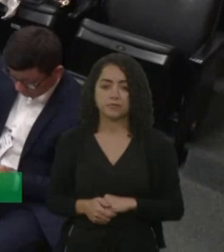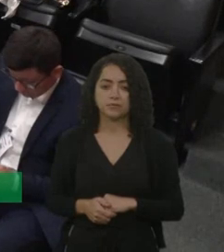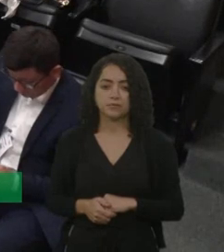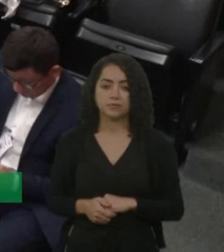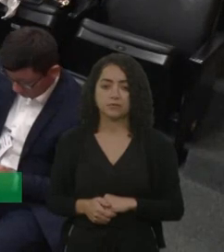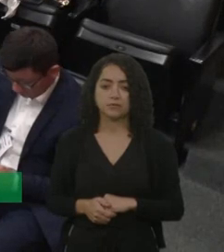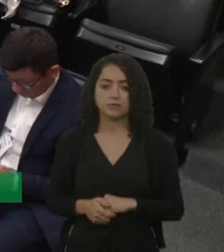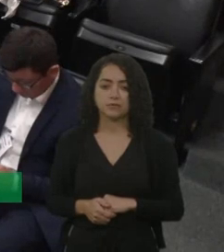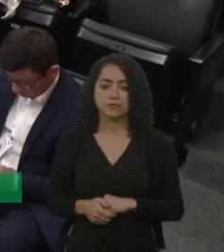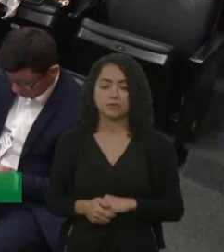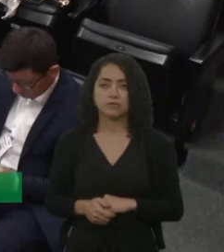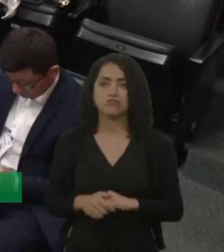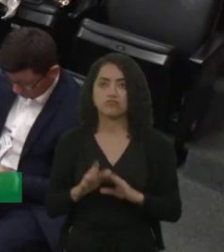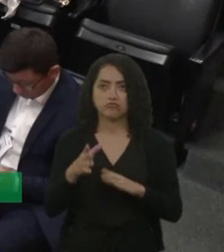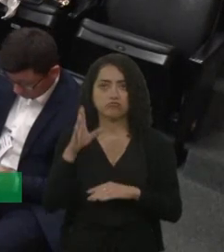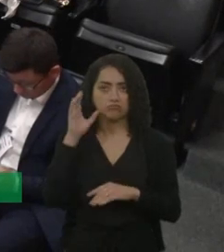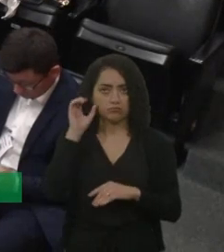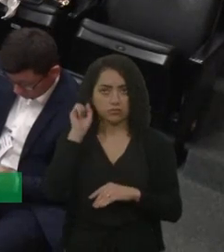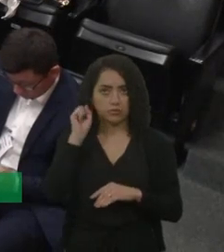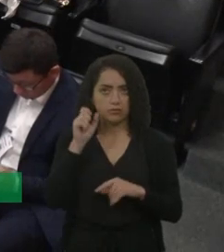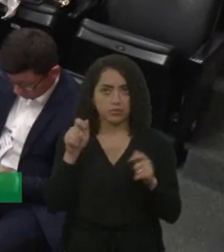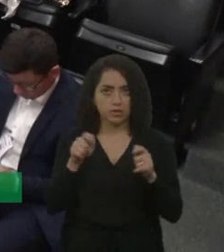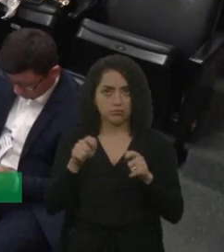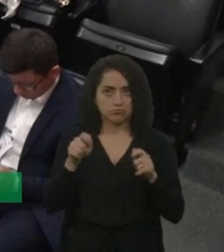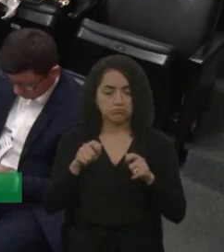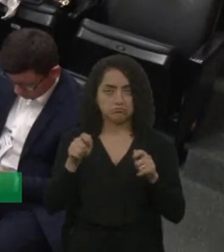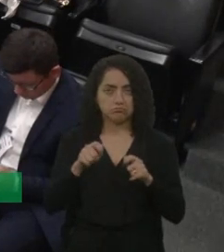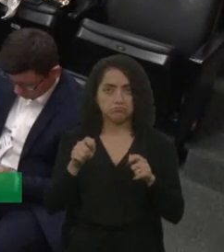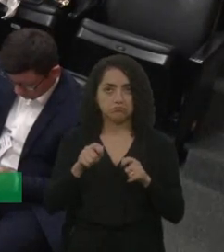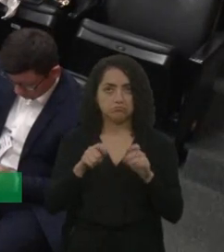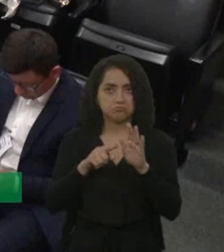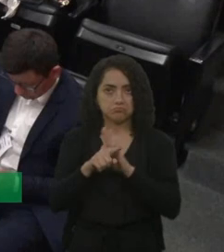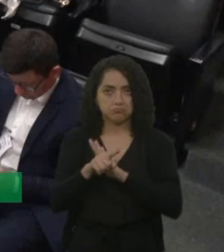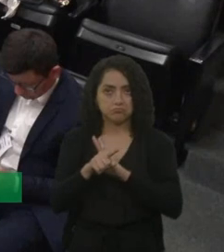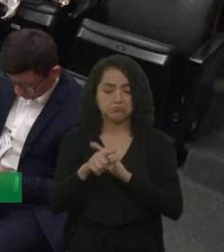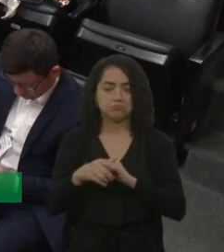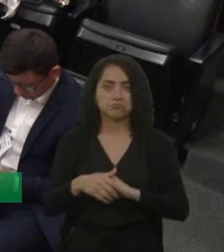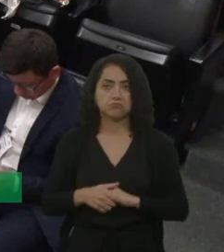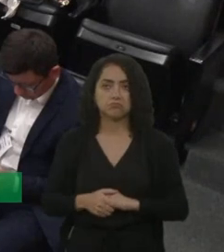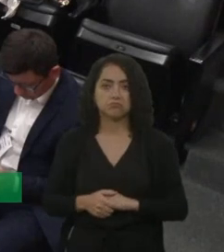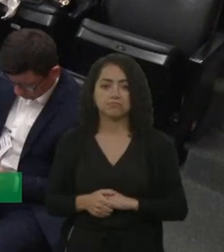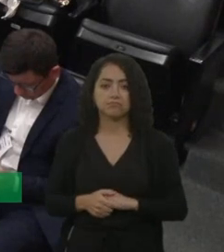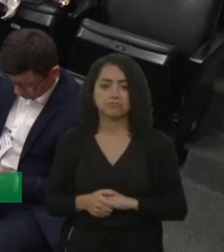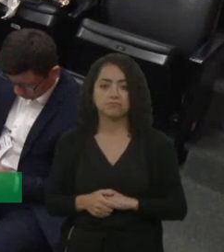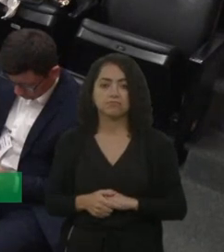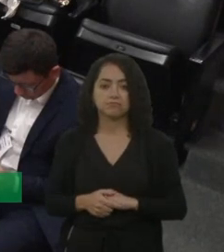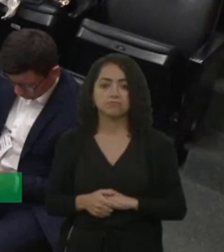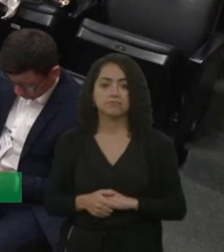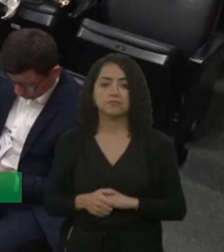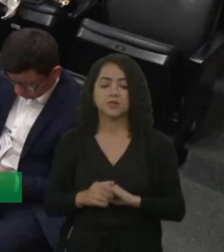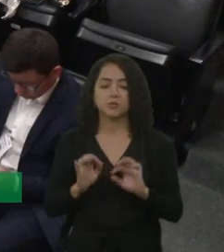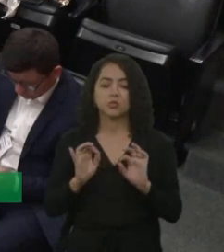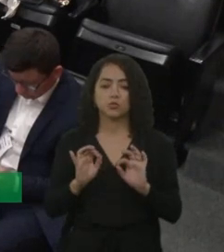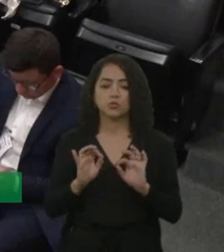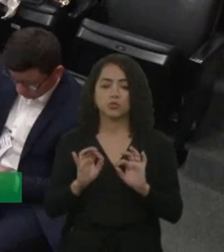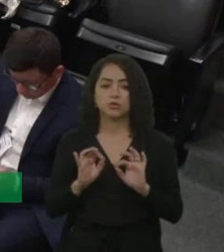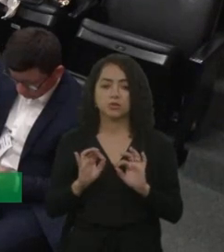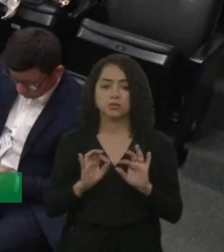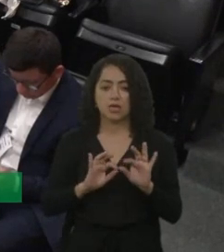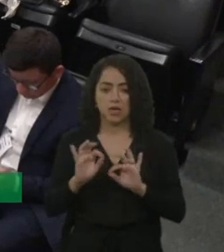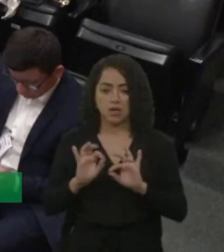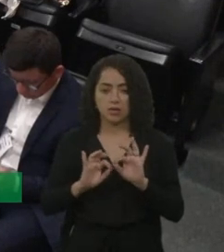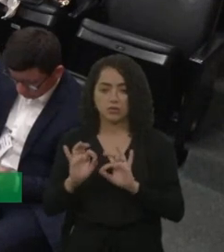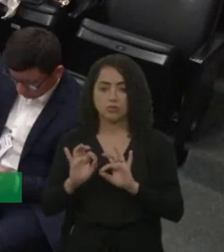Tá nos ouvindo? Tá funcionando tudo direitinho aí, doutor Marcos? Tudo certo. Vocês veem minha aqui já tá